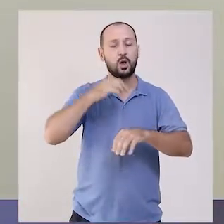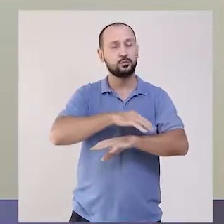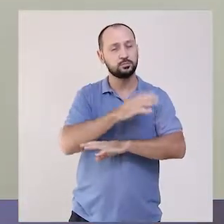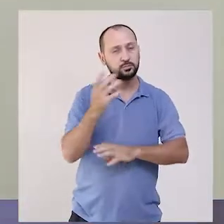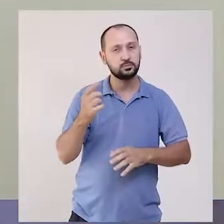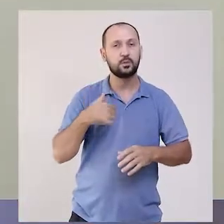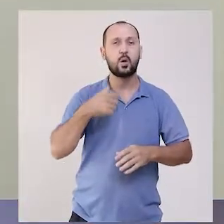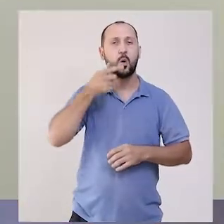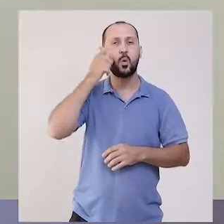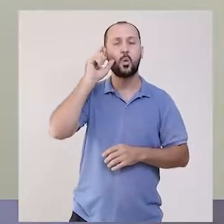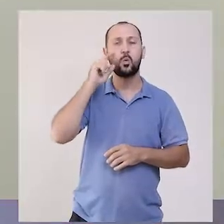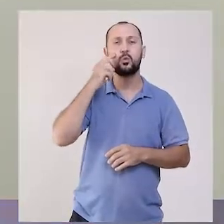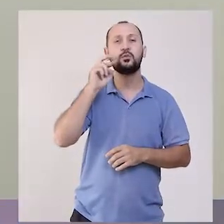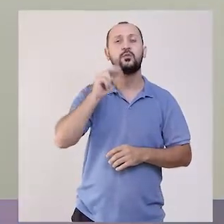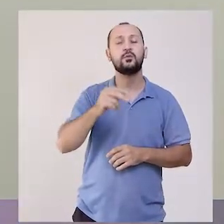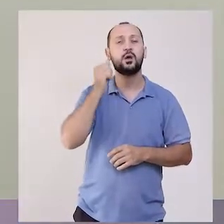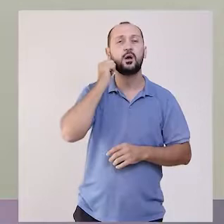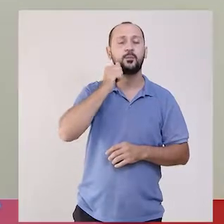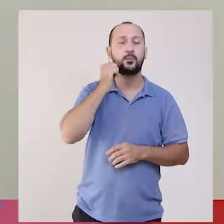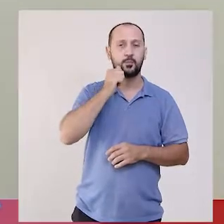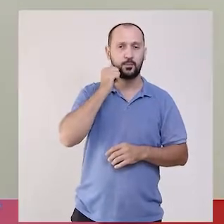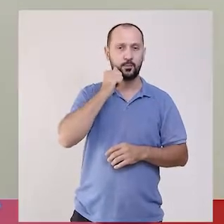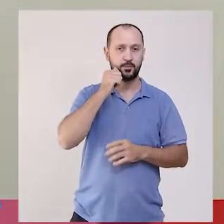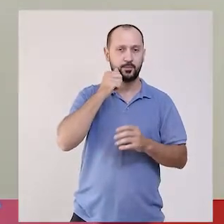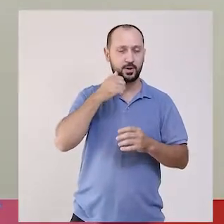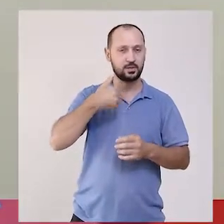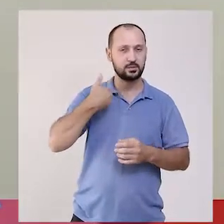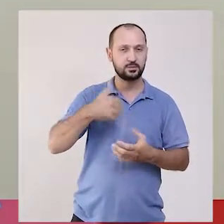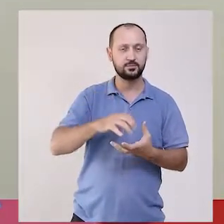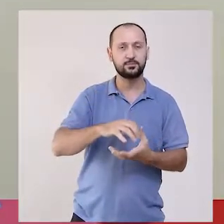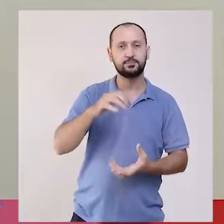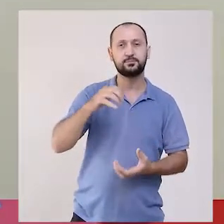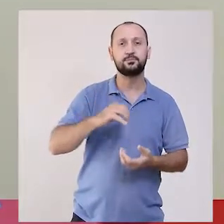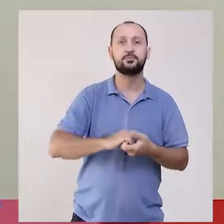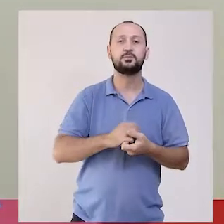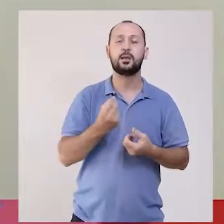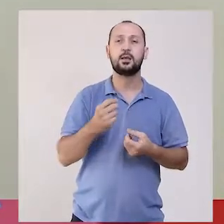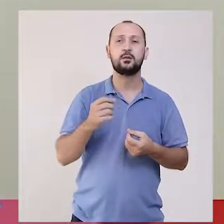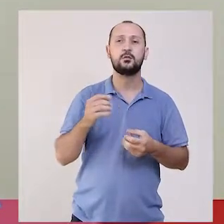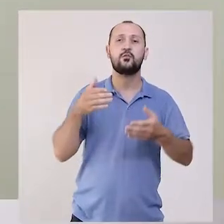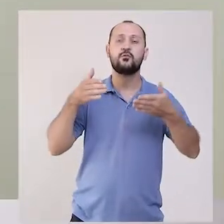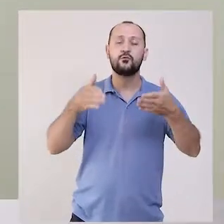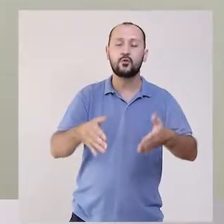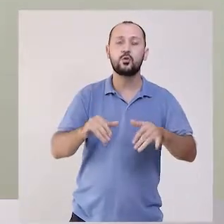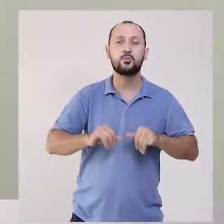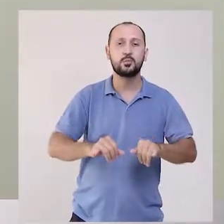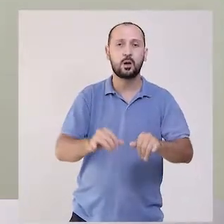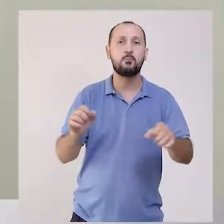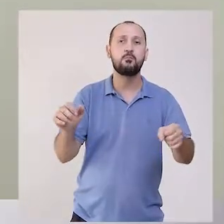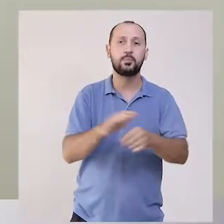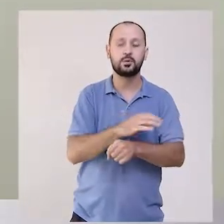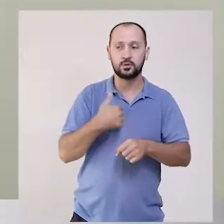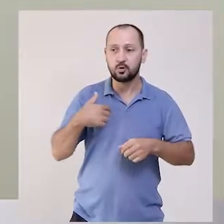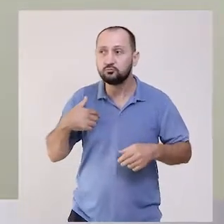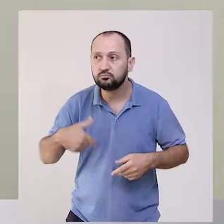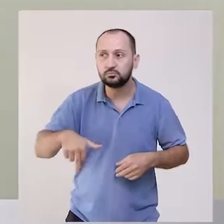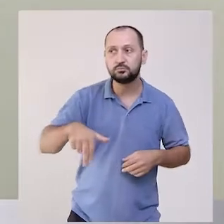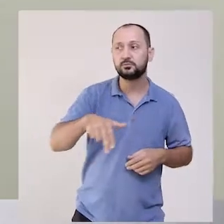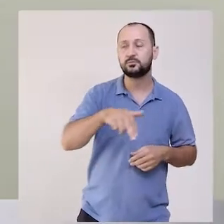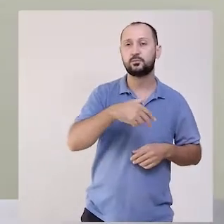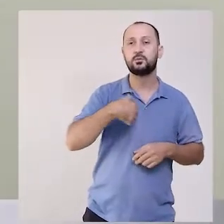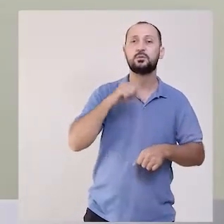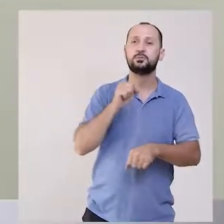do dia. Ainda ontem atendi uma senhorinha que ela disse o seguinte: eu fui no mercado, tinha muita gente, eu não